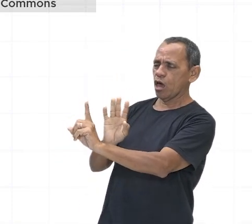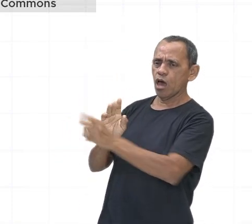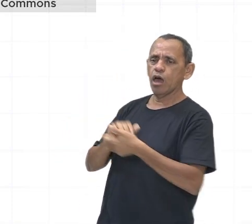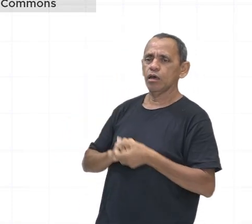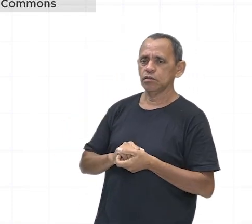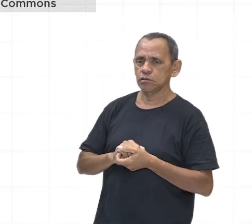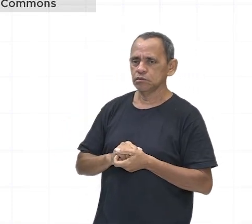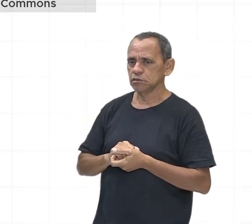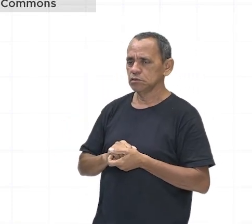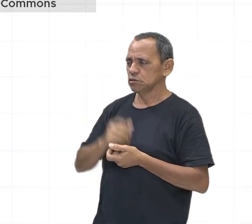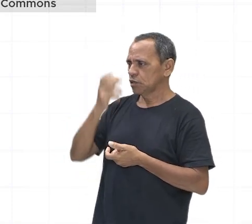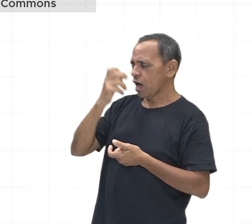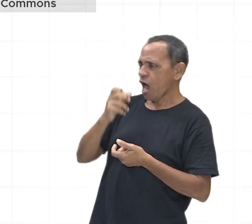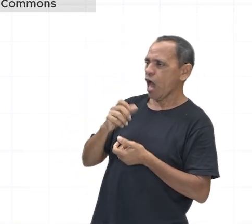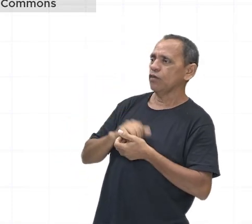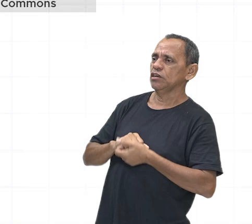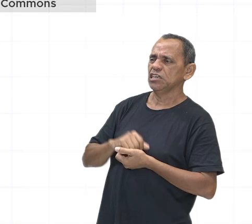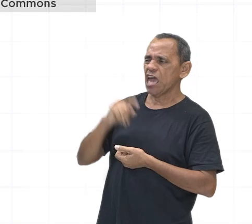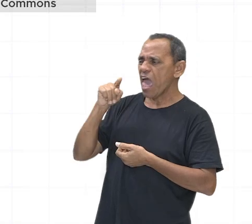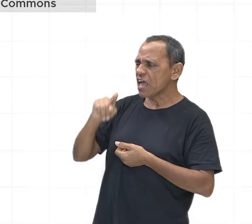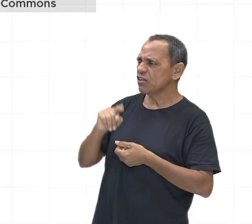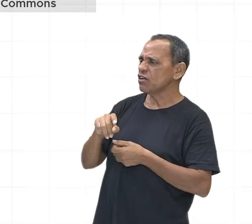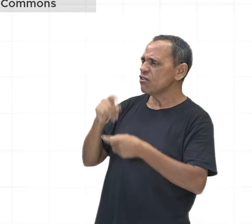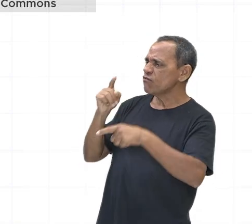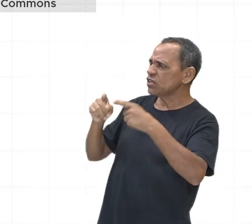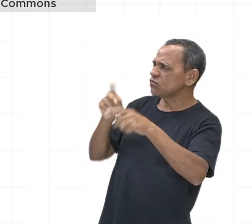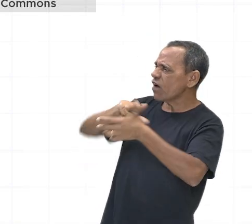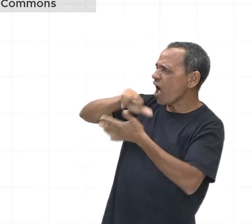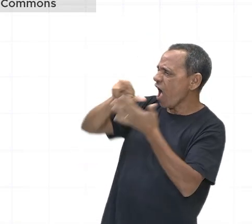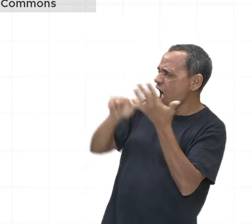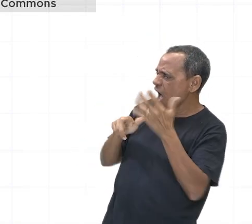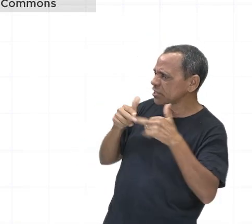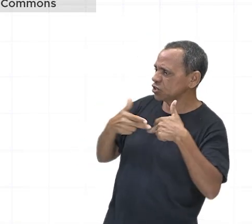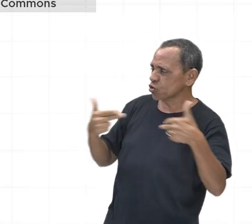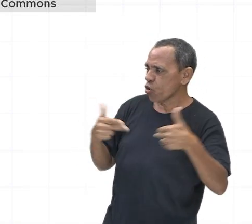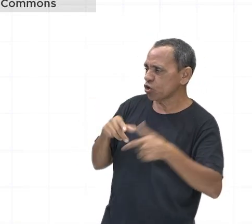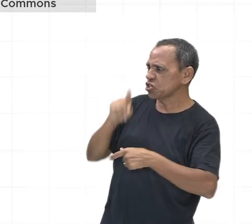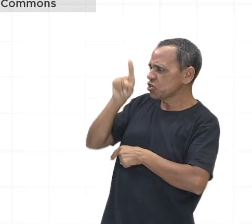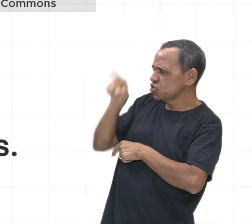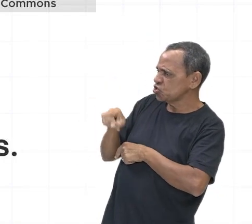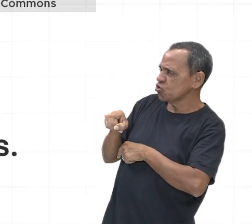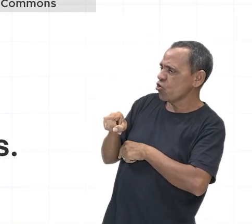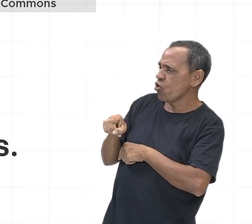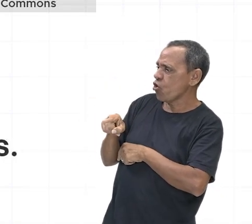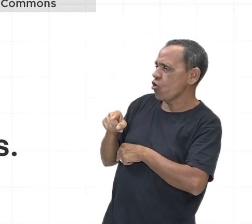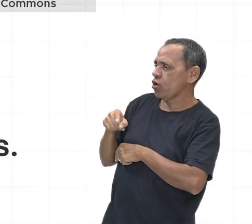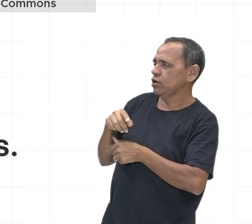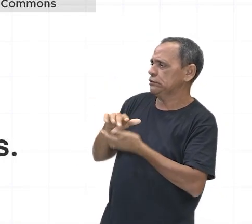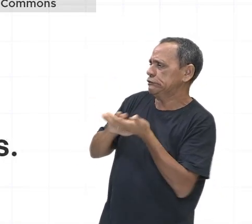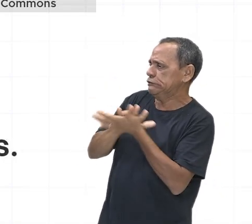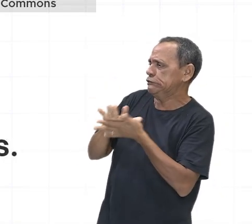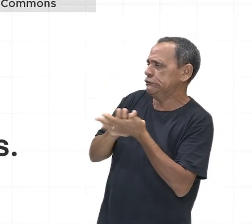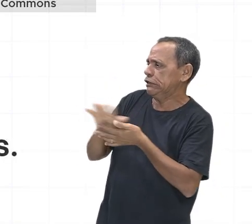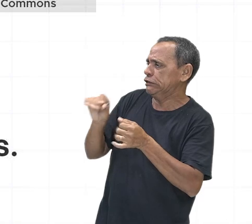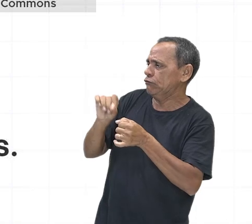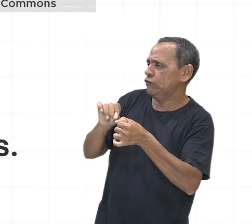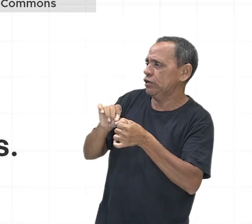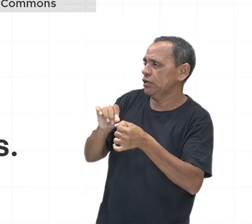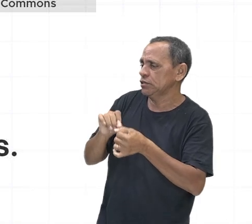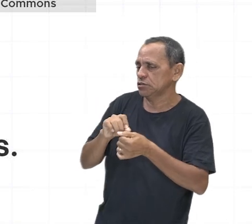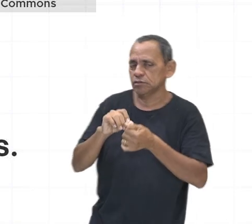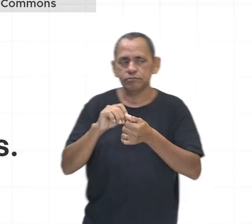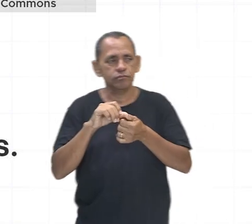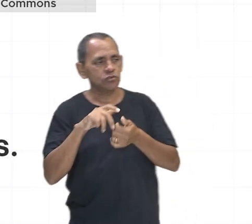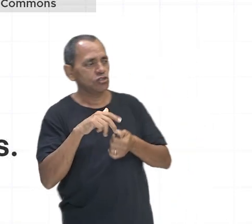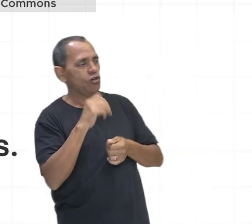rosto, cuspiu, xingou, e o senhor não fez nada?" Buda se limpou e disse com